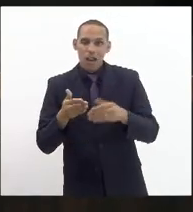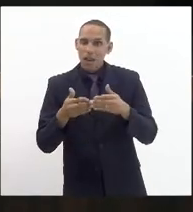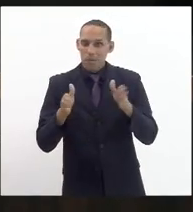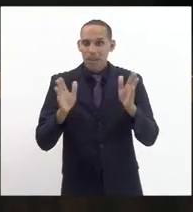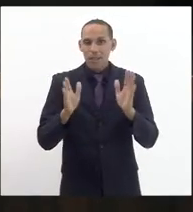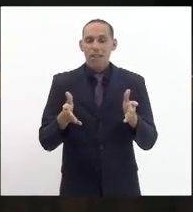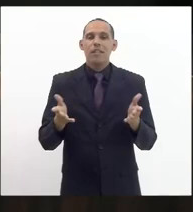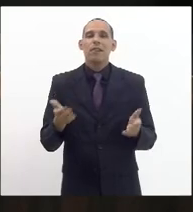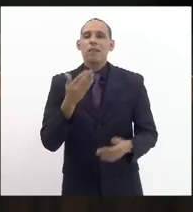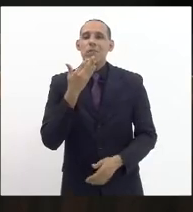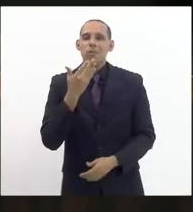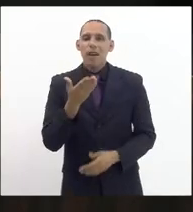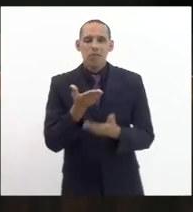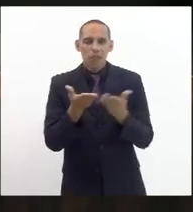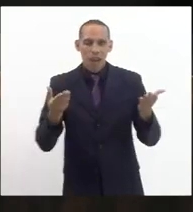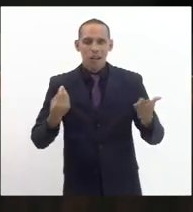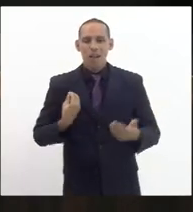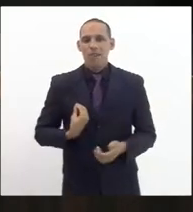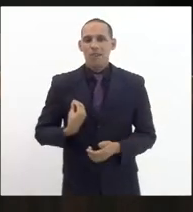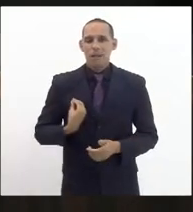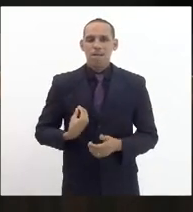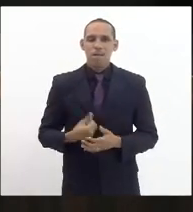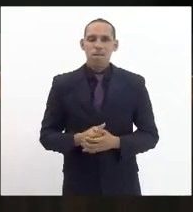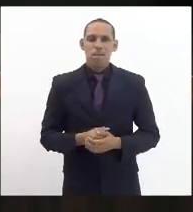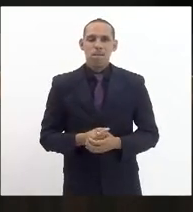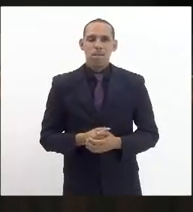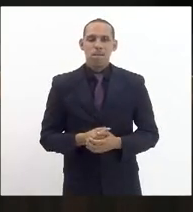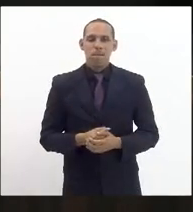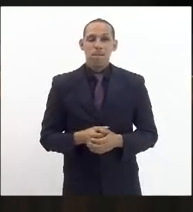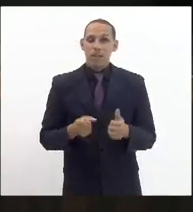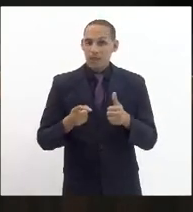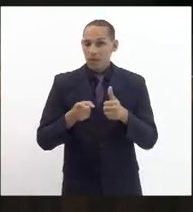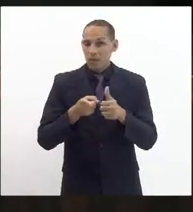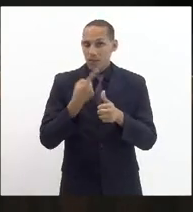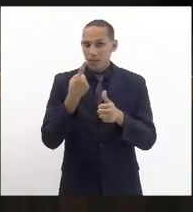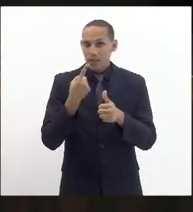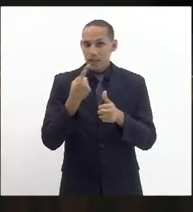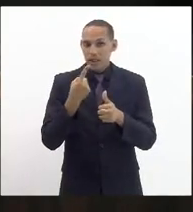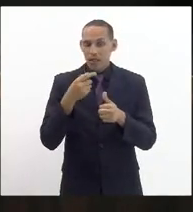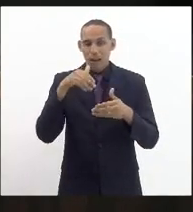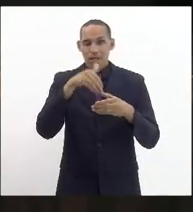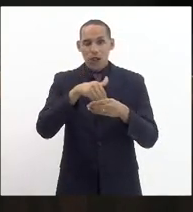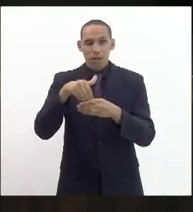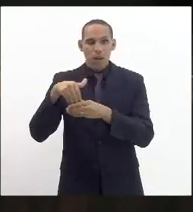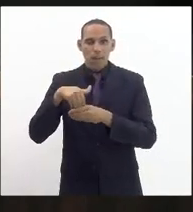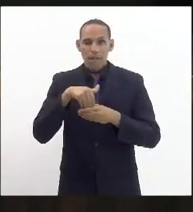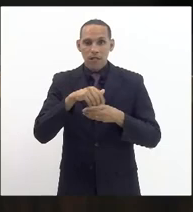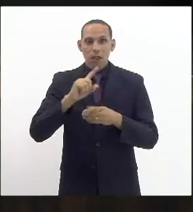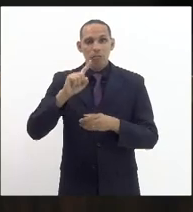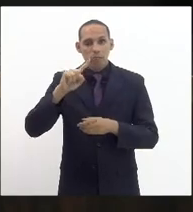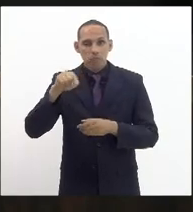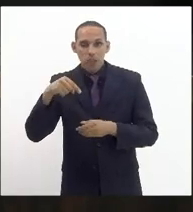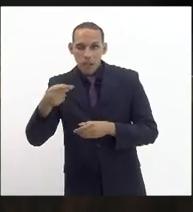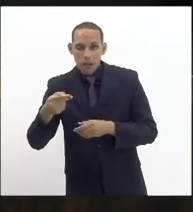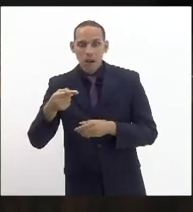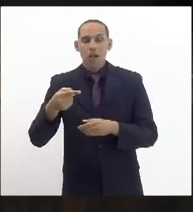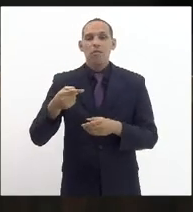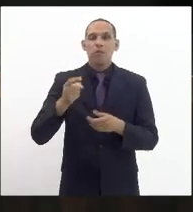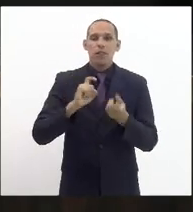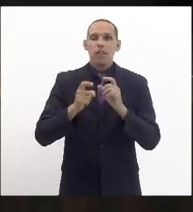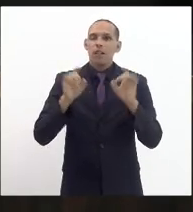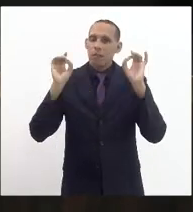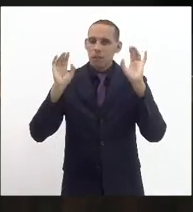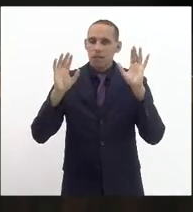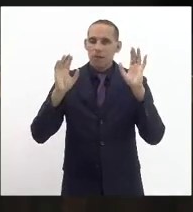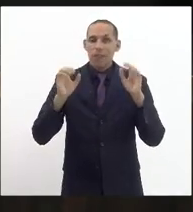vou pedir, então, para que os presentes, que a gente possa, primeiro, declaração de voto após a sessão extraordinária. Se tiver alguma